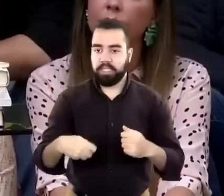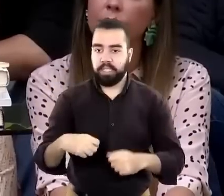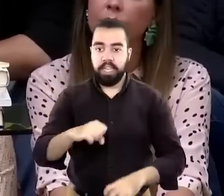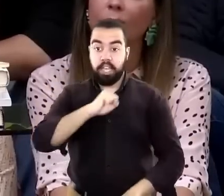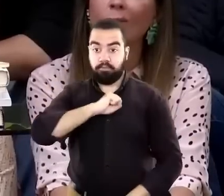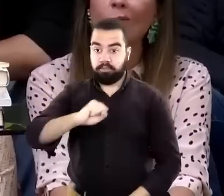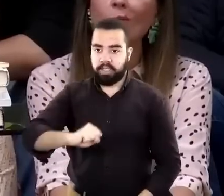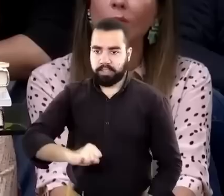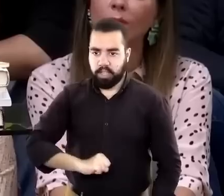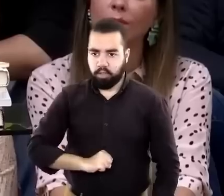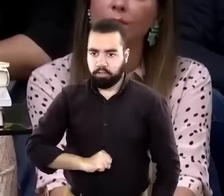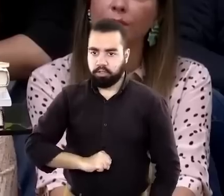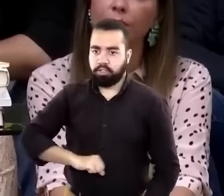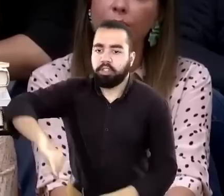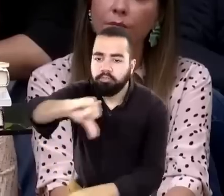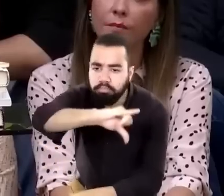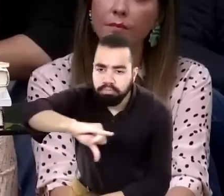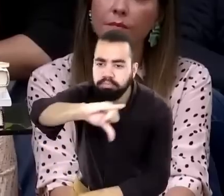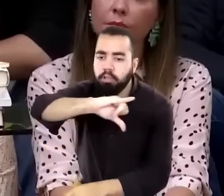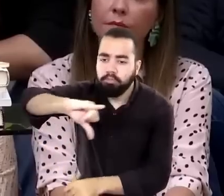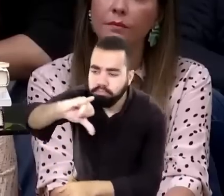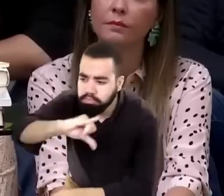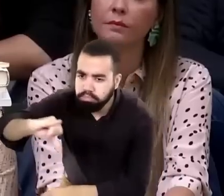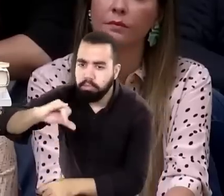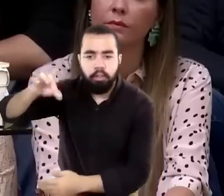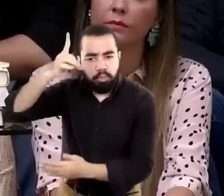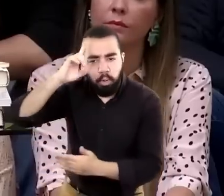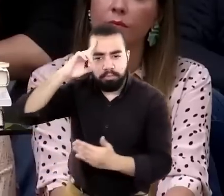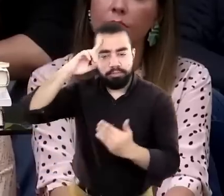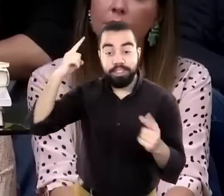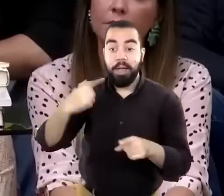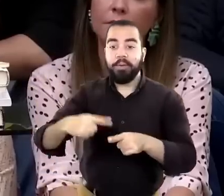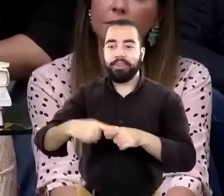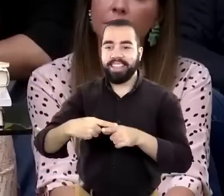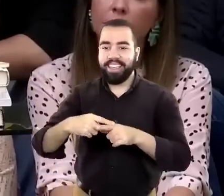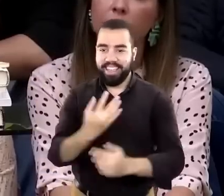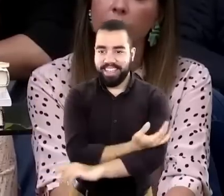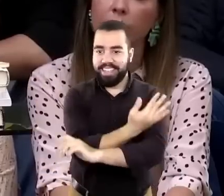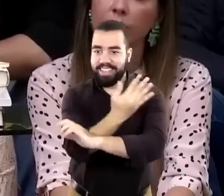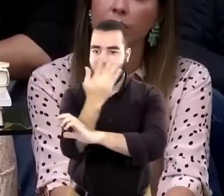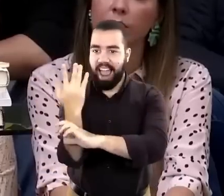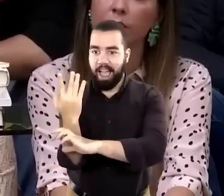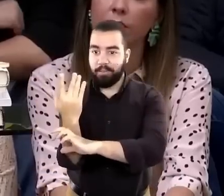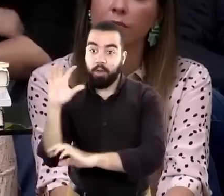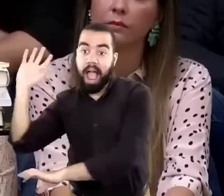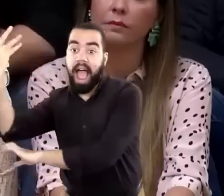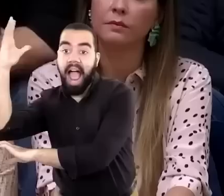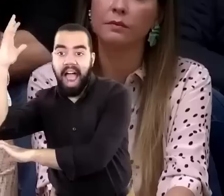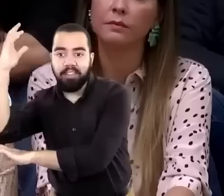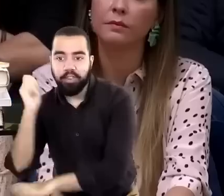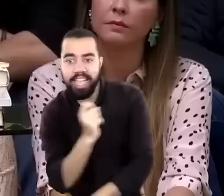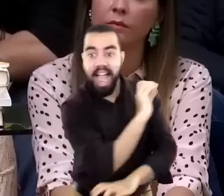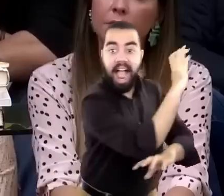para supri-lo de óleo, de azeite. Tem duas oliveiras,